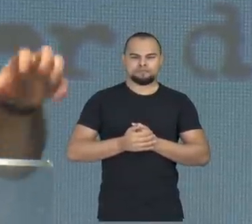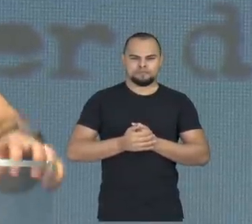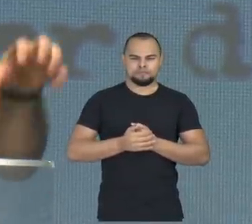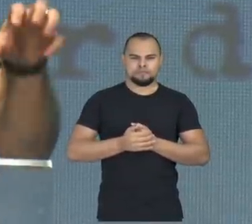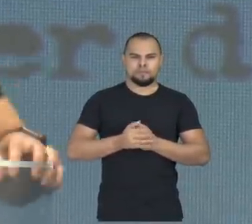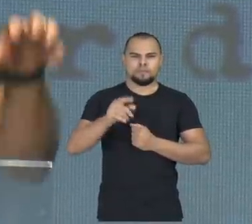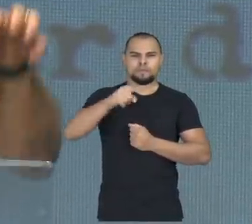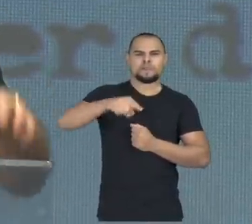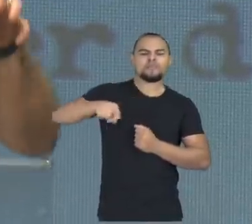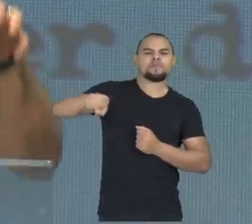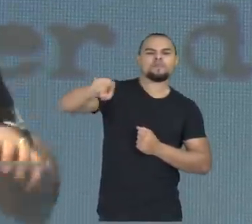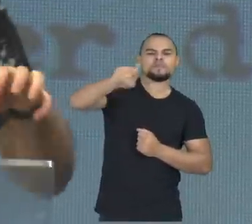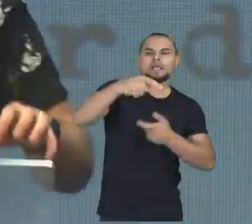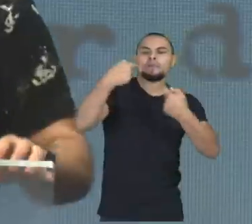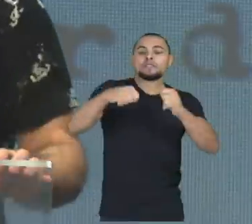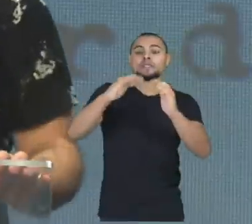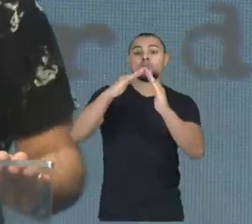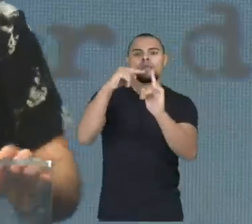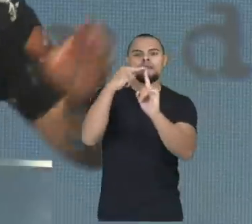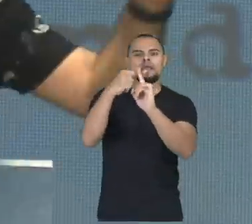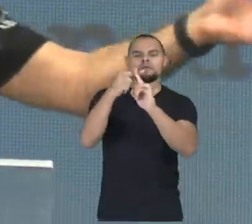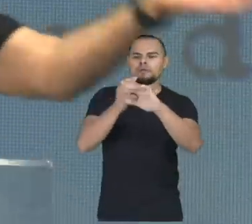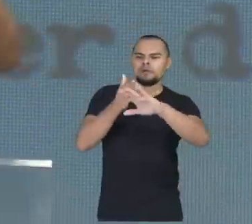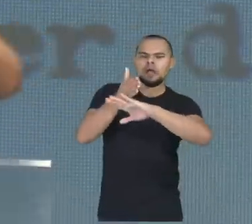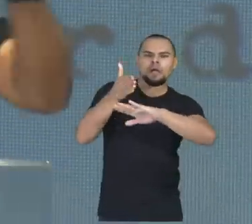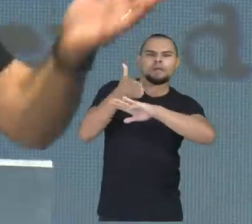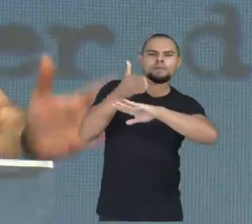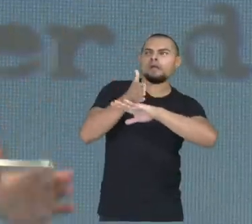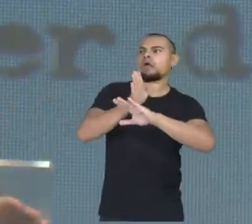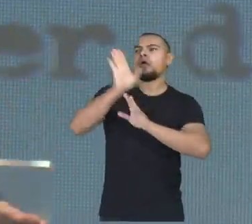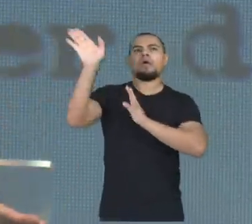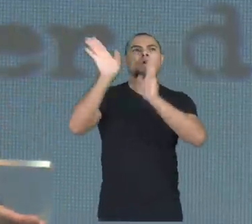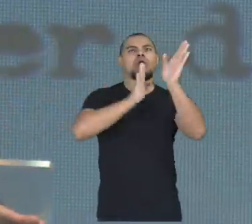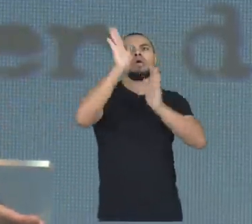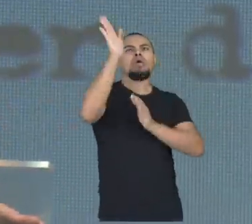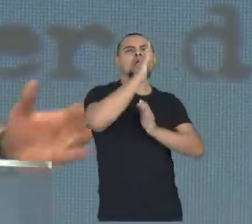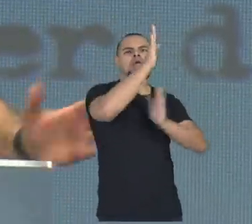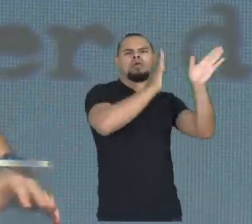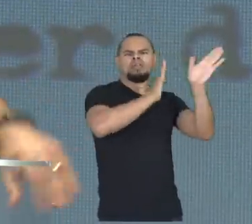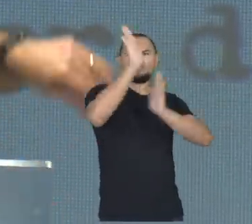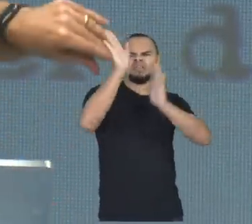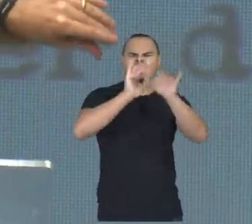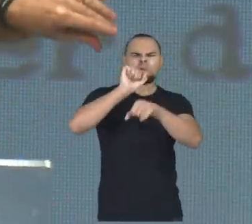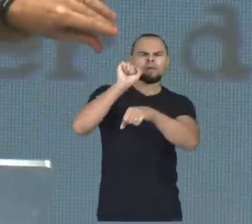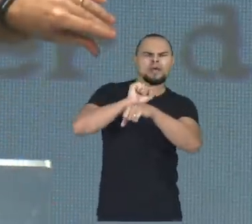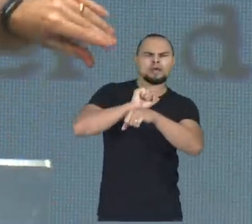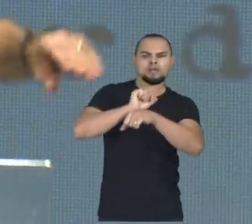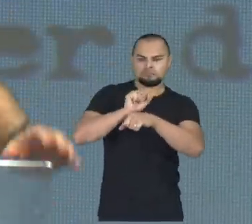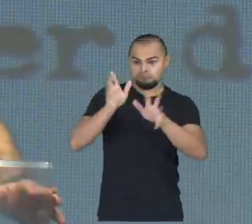Você tem que ter uma igreja local. Para de estar para lá e para cá, meu irmão. Estou acabando já.